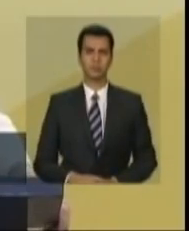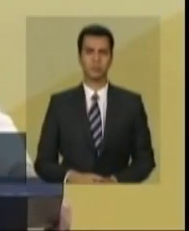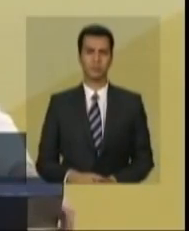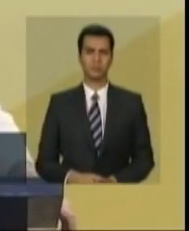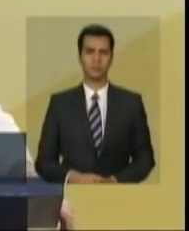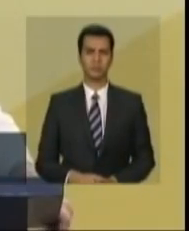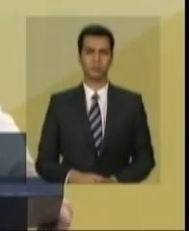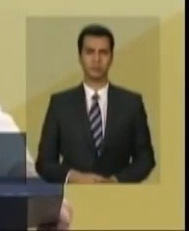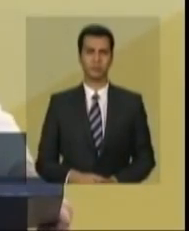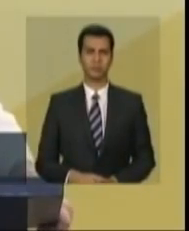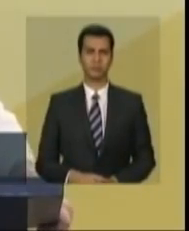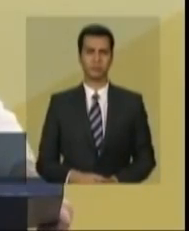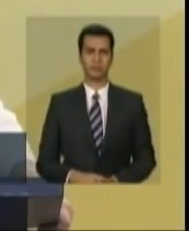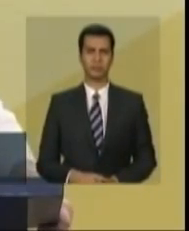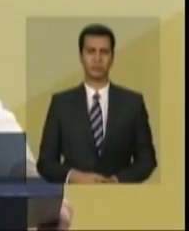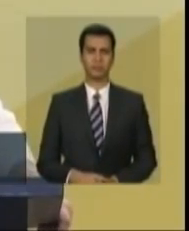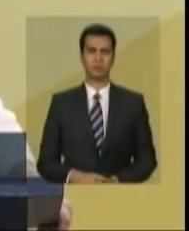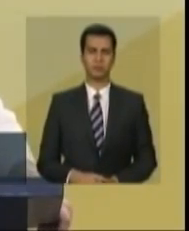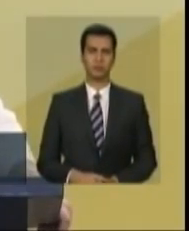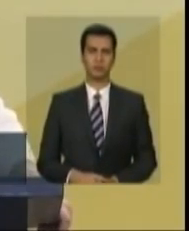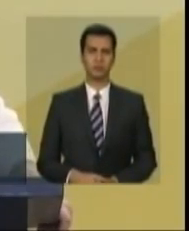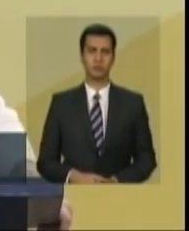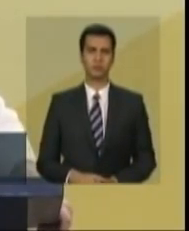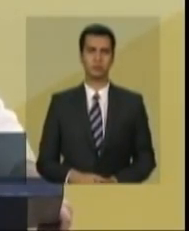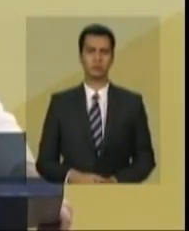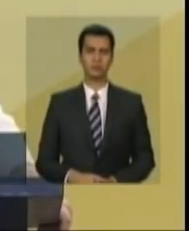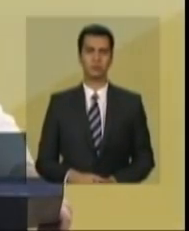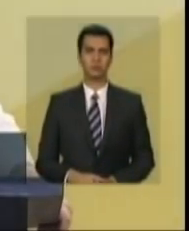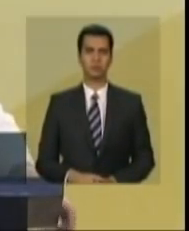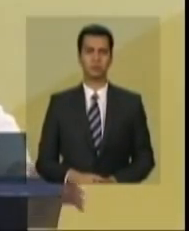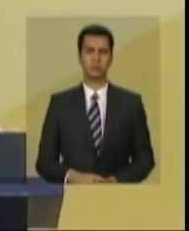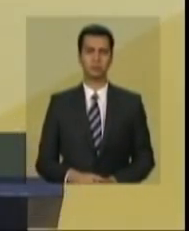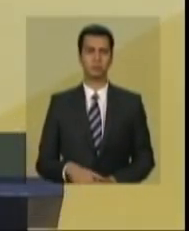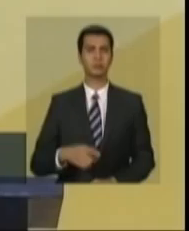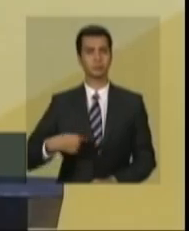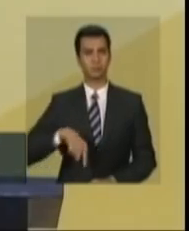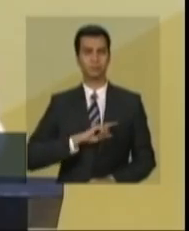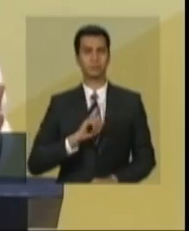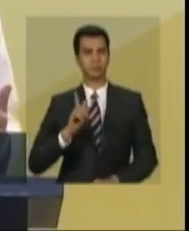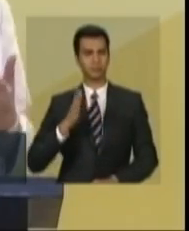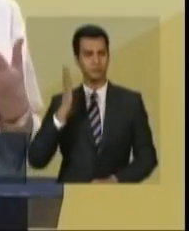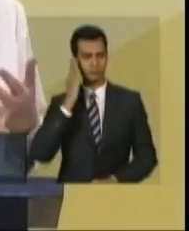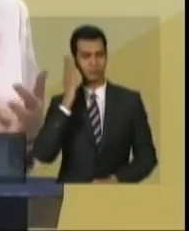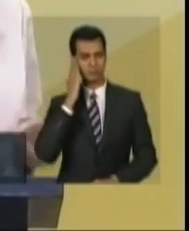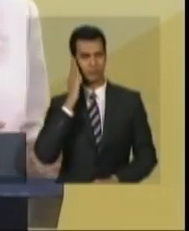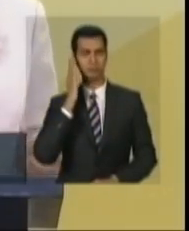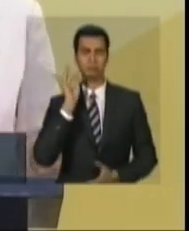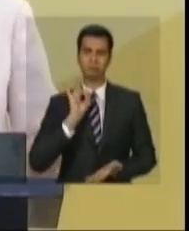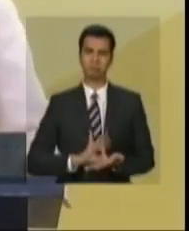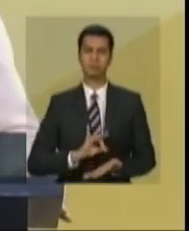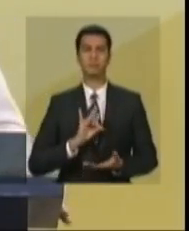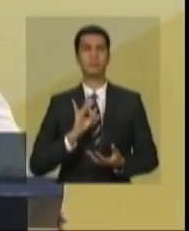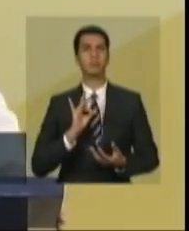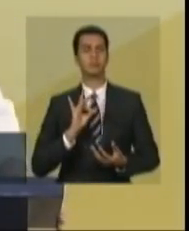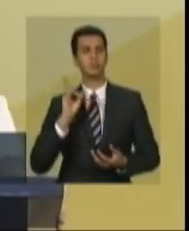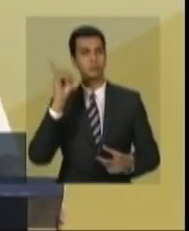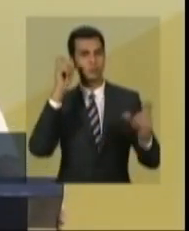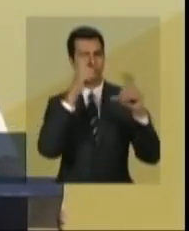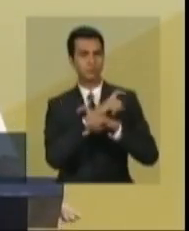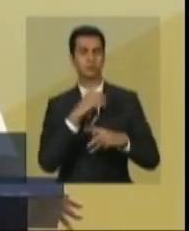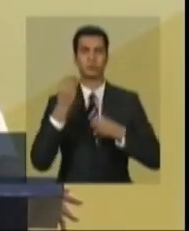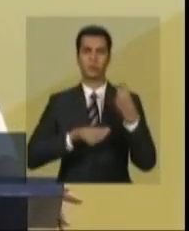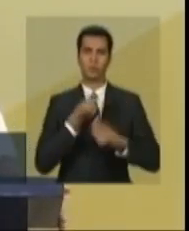Sabemos muito bem da gigantesca tarefa que é fazer funcionar com qualidade, com eficiência,